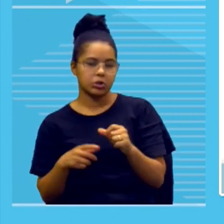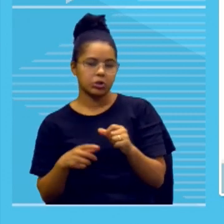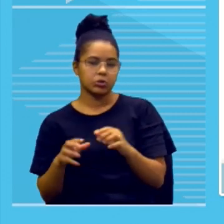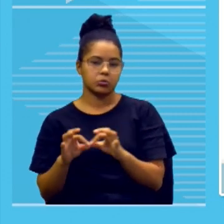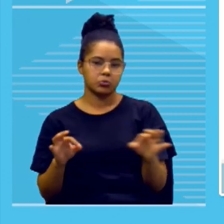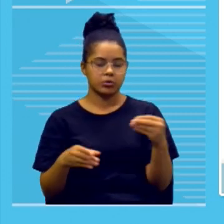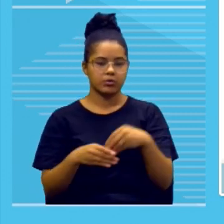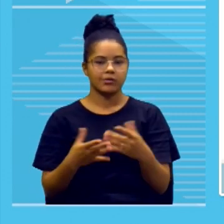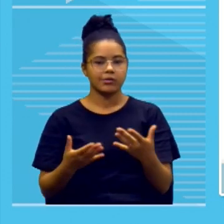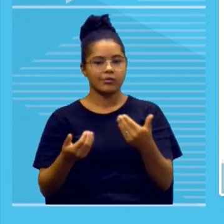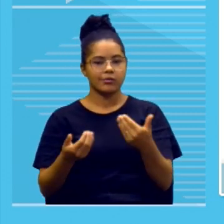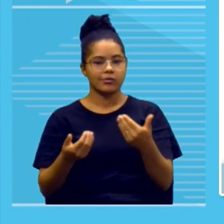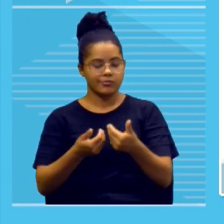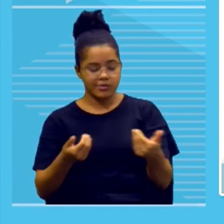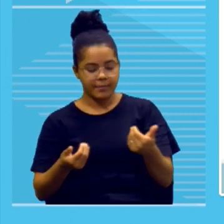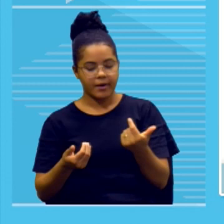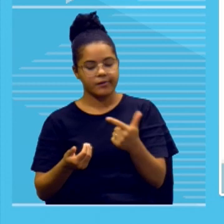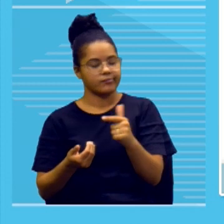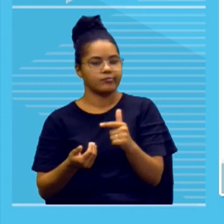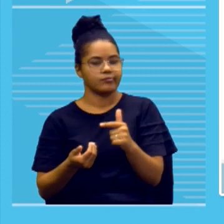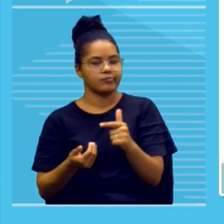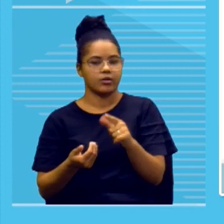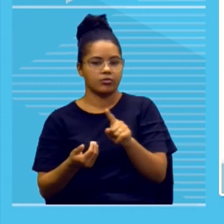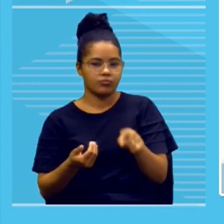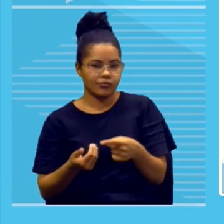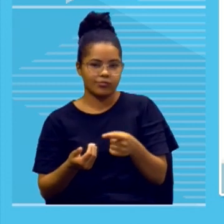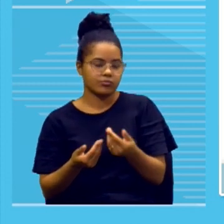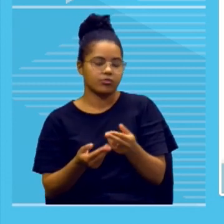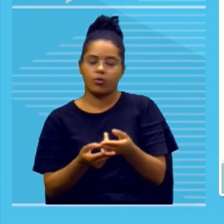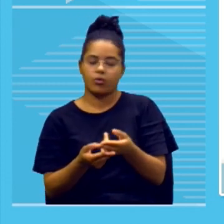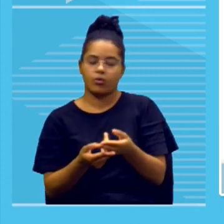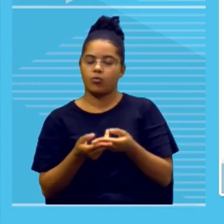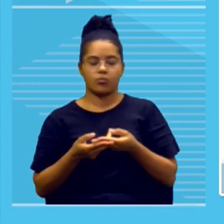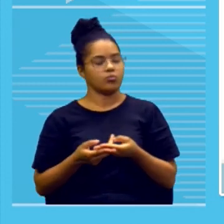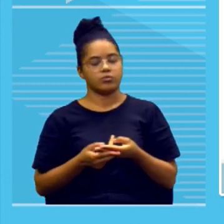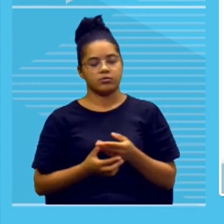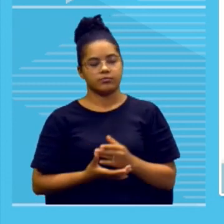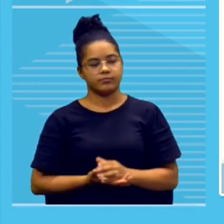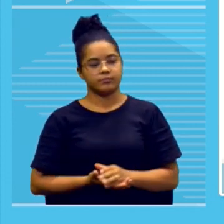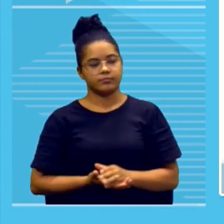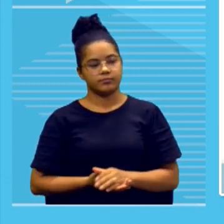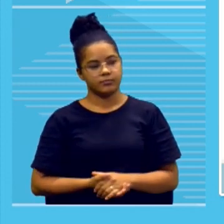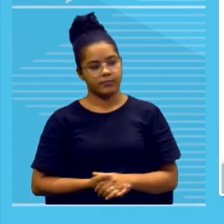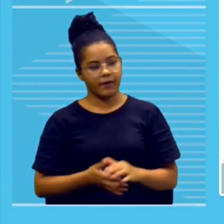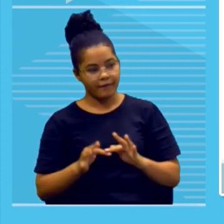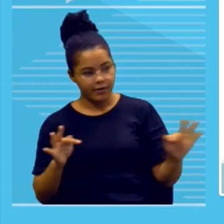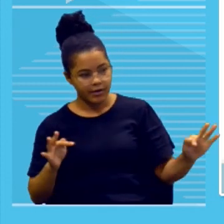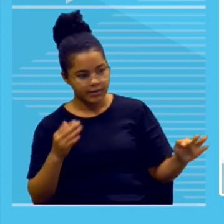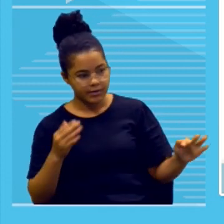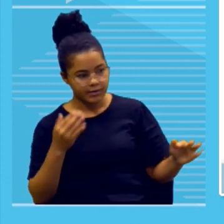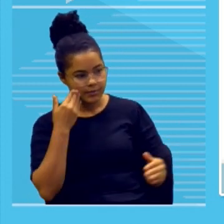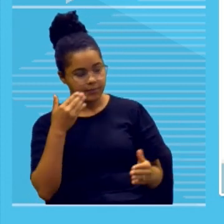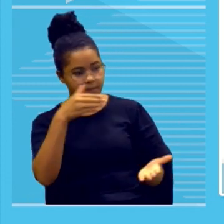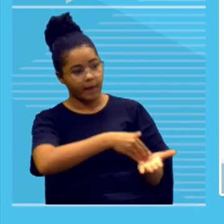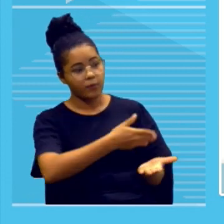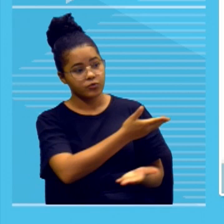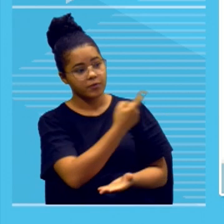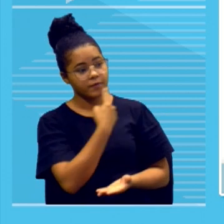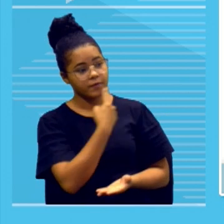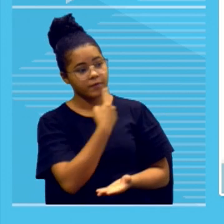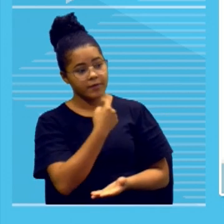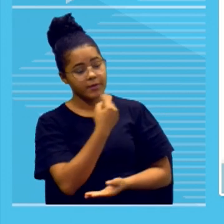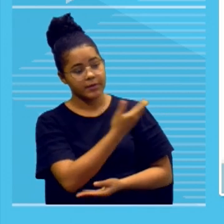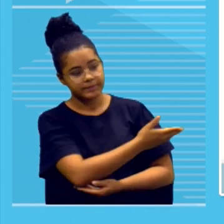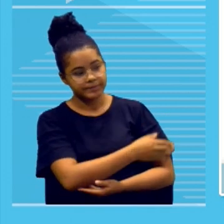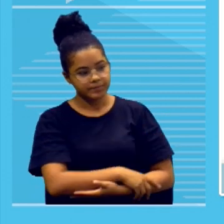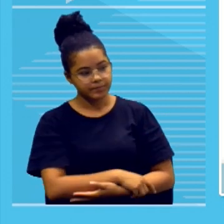e você não separa nada disso. Né? Espero que você se divirta bastante nas férias. O verbo